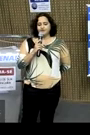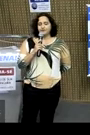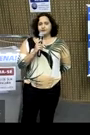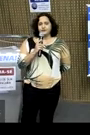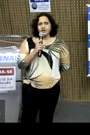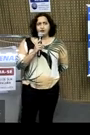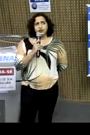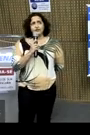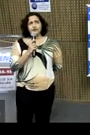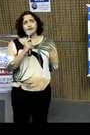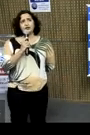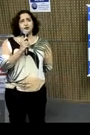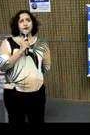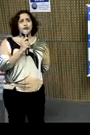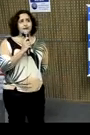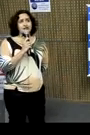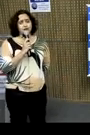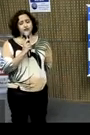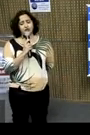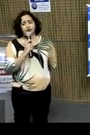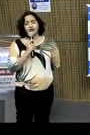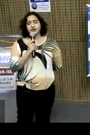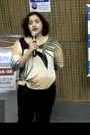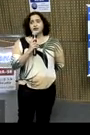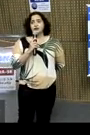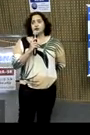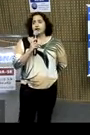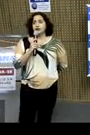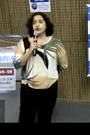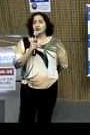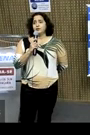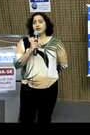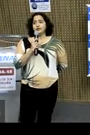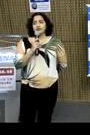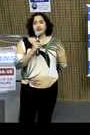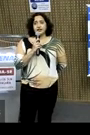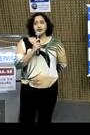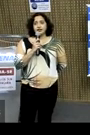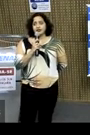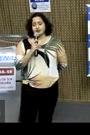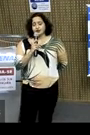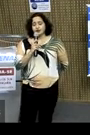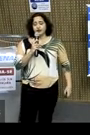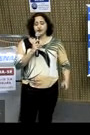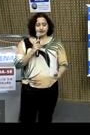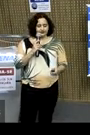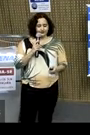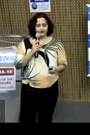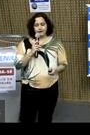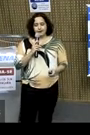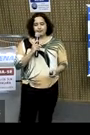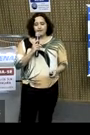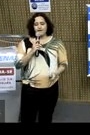2012. Hoje ela faz parte do programa da Saúde na Hora. Nosso horário de atendimento é das 7 às 19 horas.